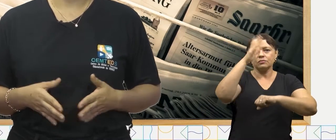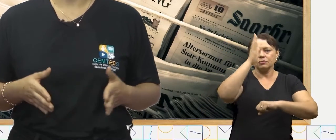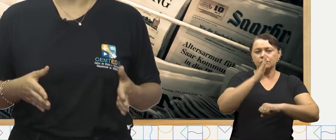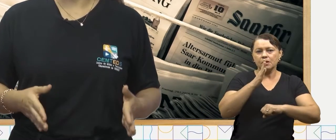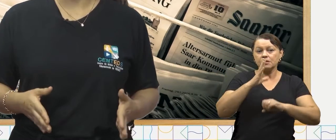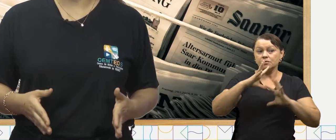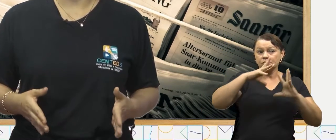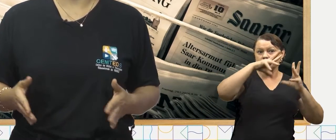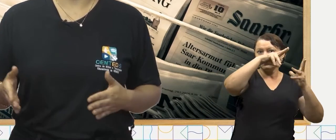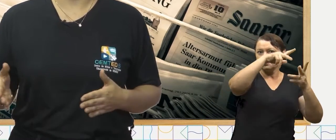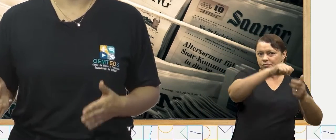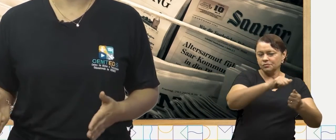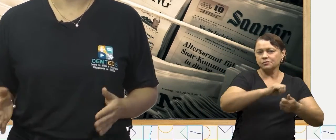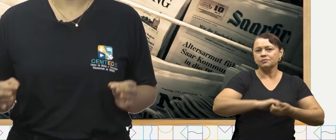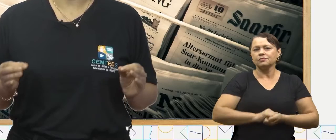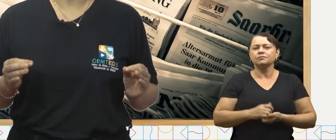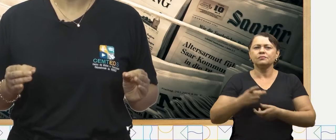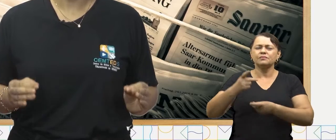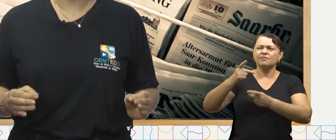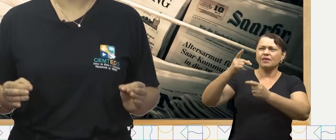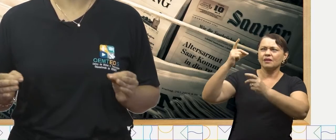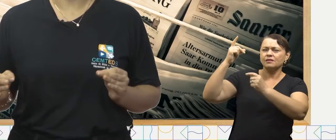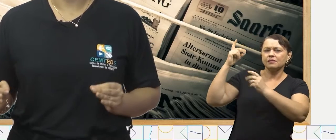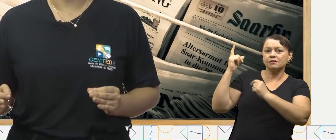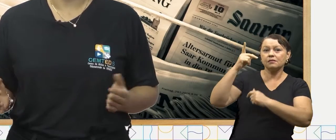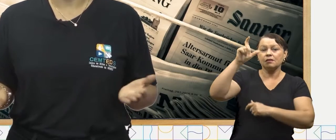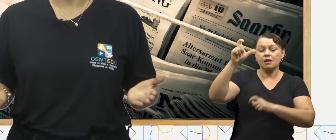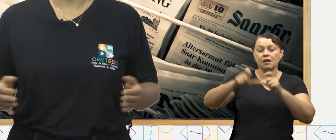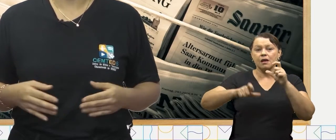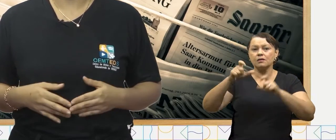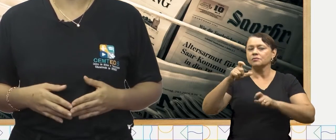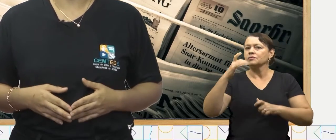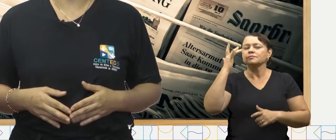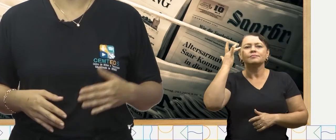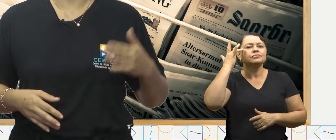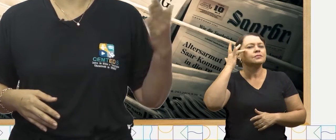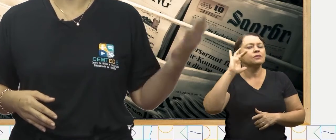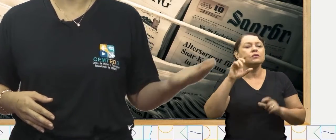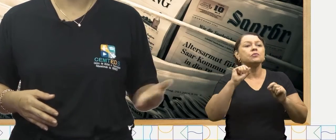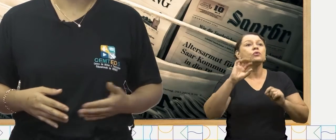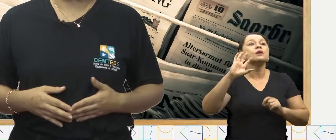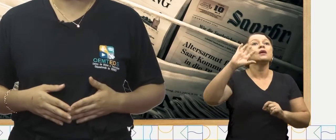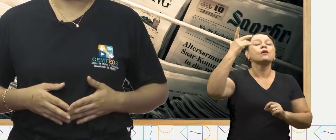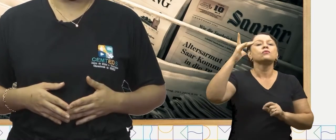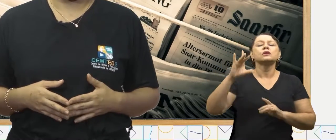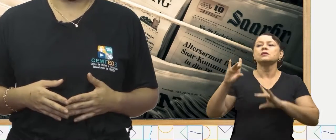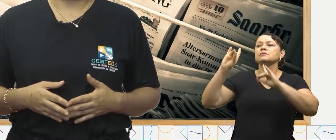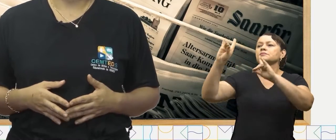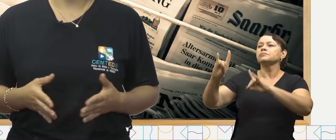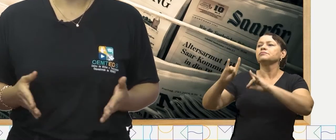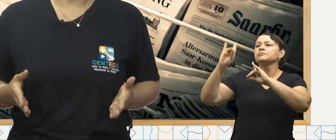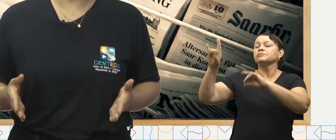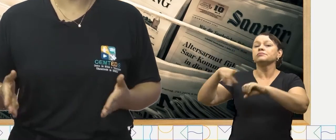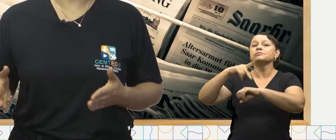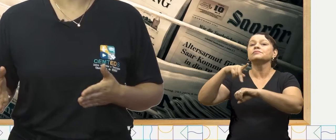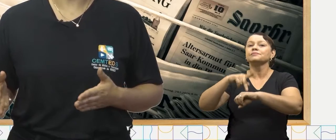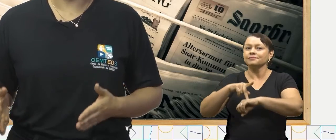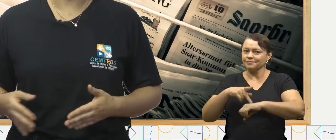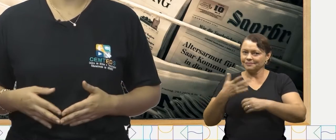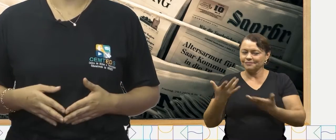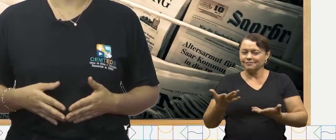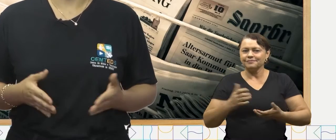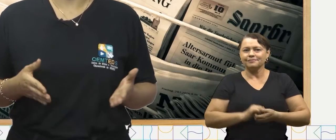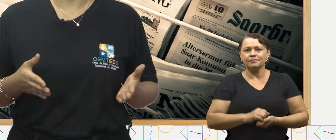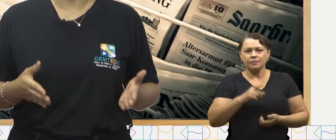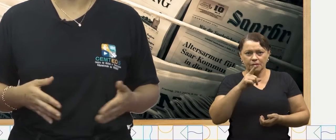mundo. Antigamente, as pessoas não sabiam o que acontecia lá na Austrália, por exemplo. Você